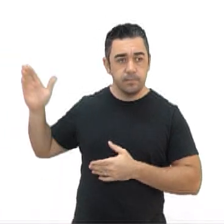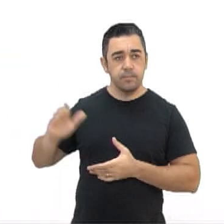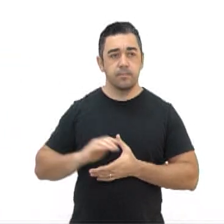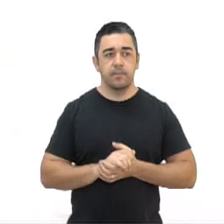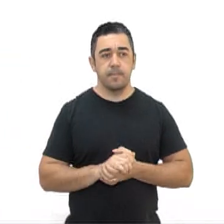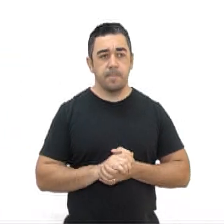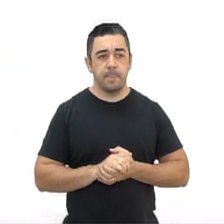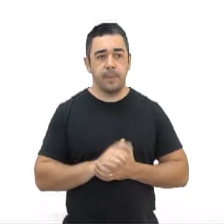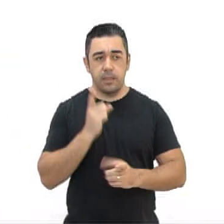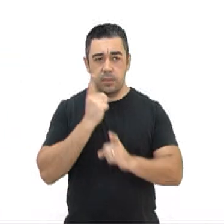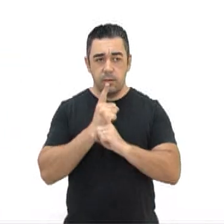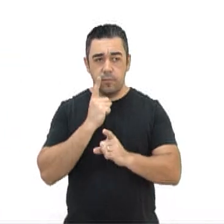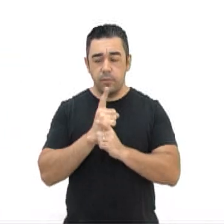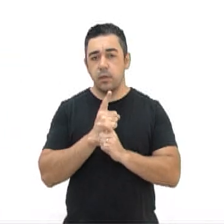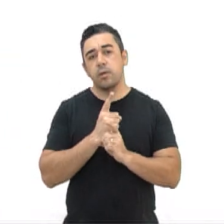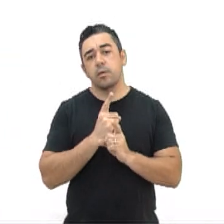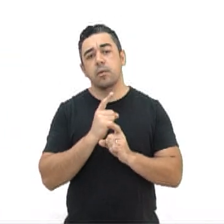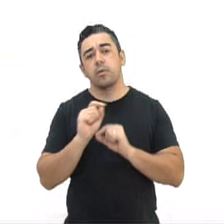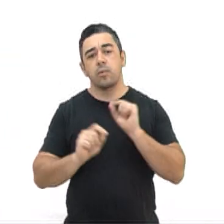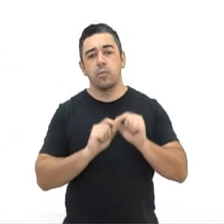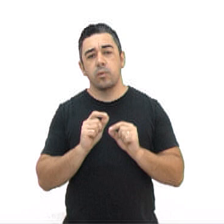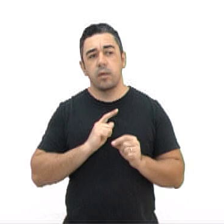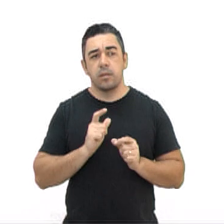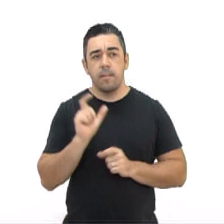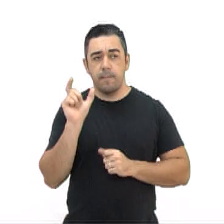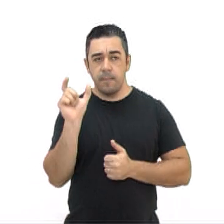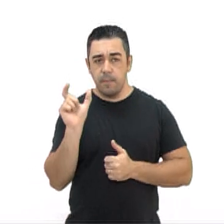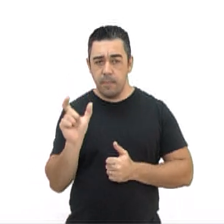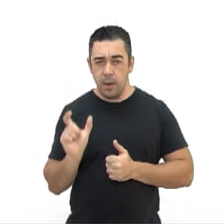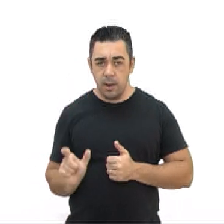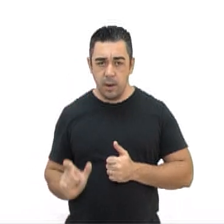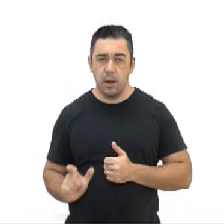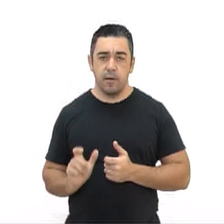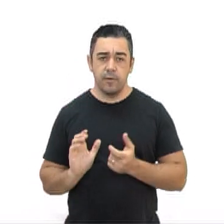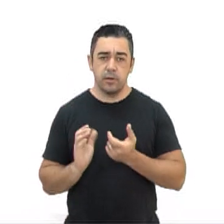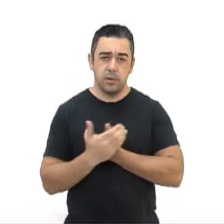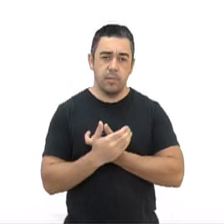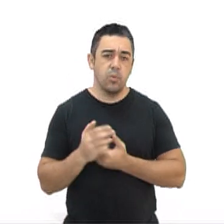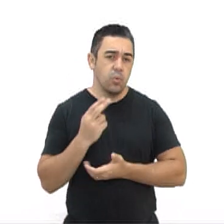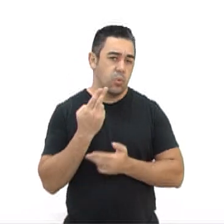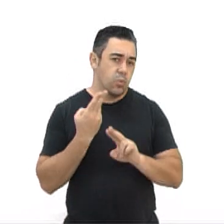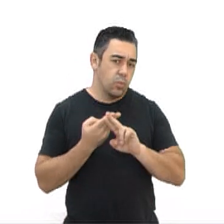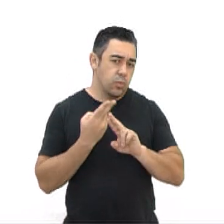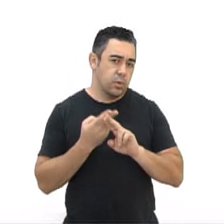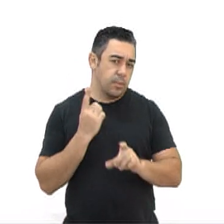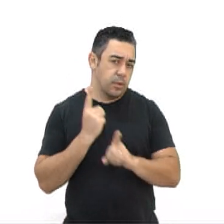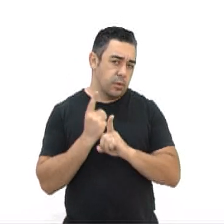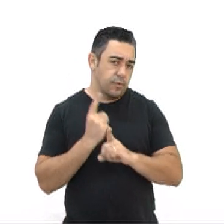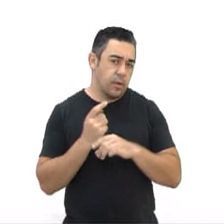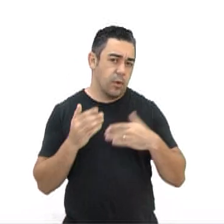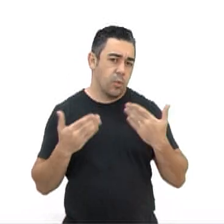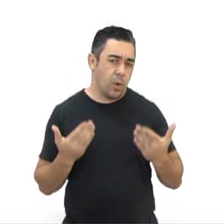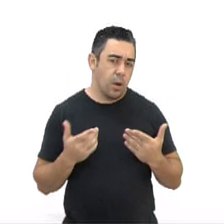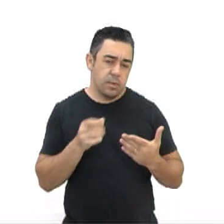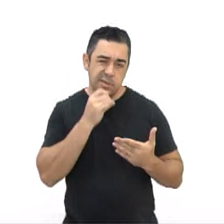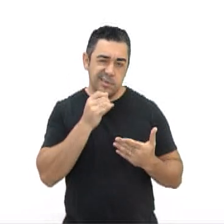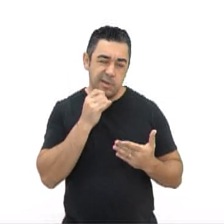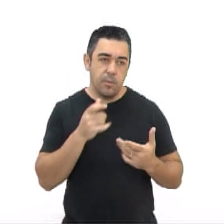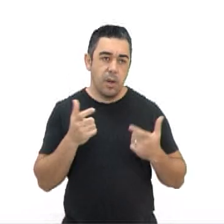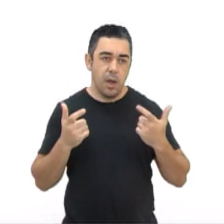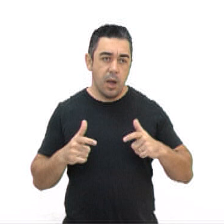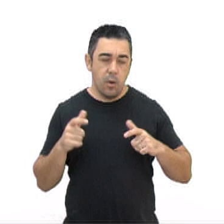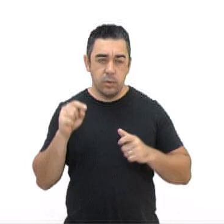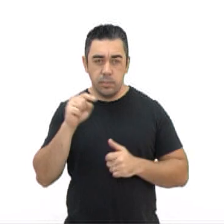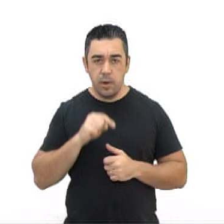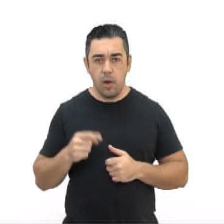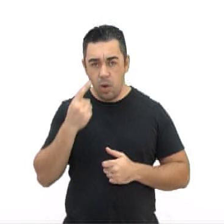apenas para identificarmos quais são os termos utilizados para identificar as posições da cadeira.